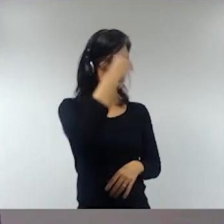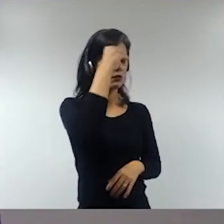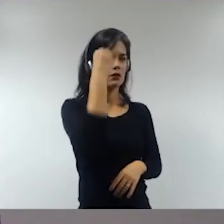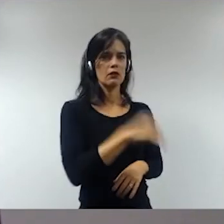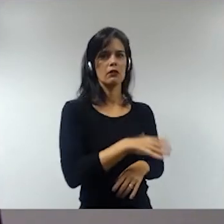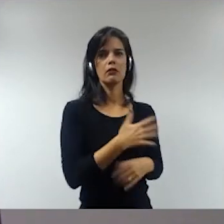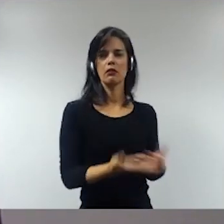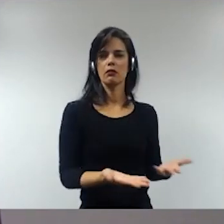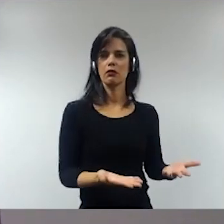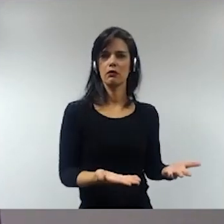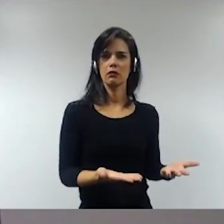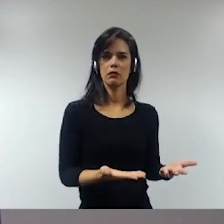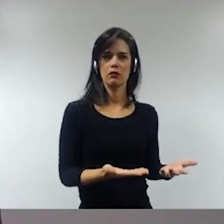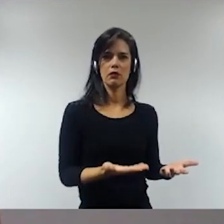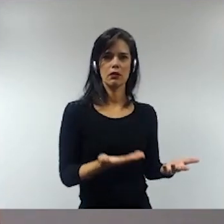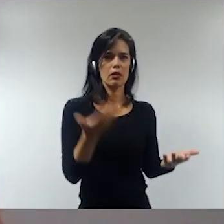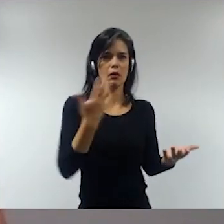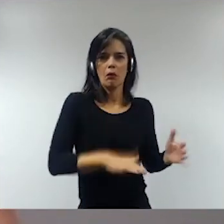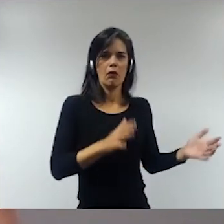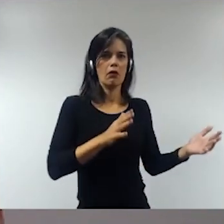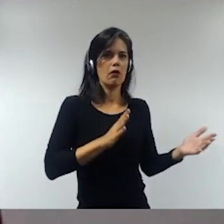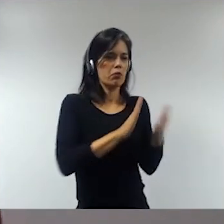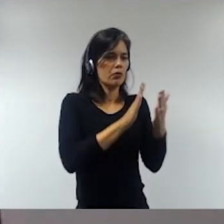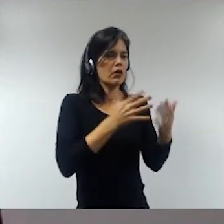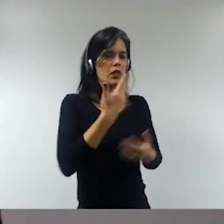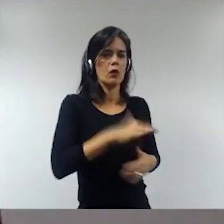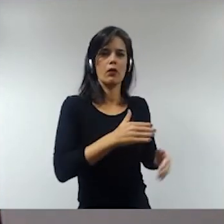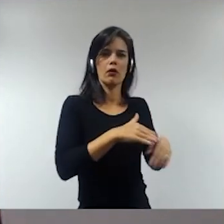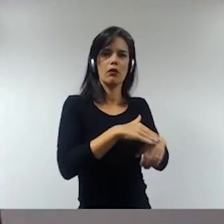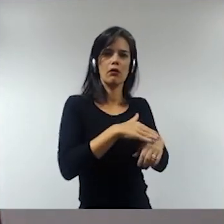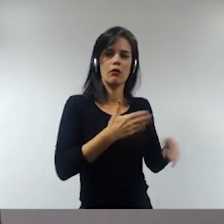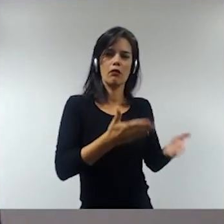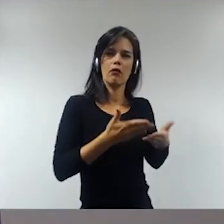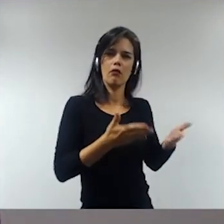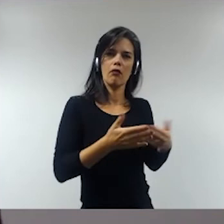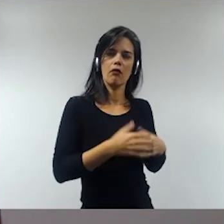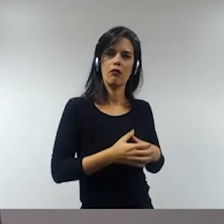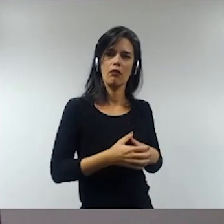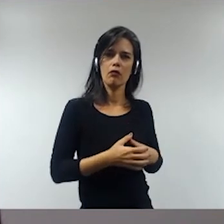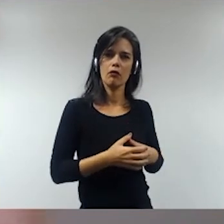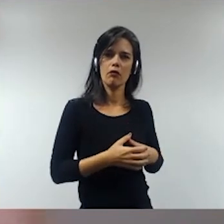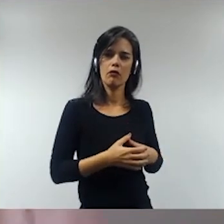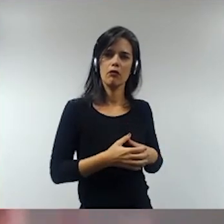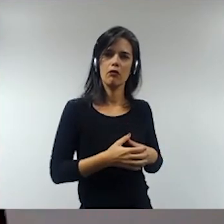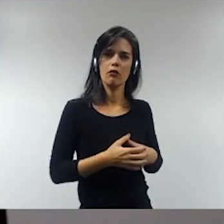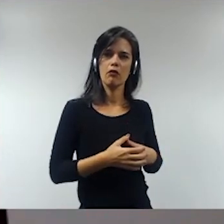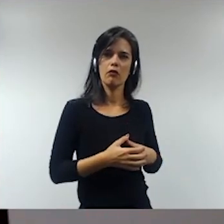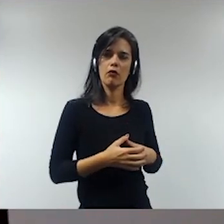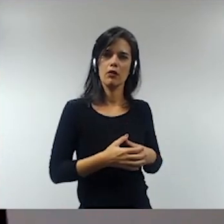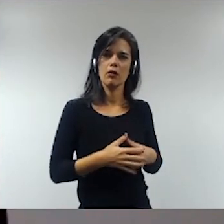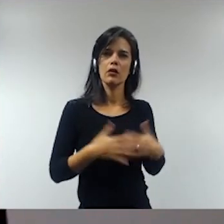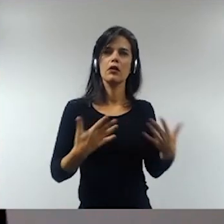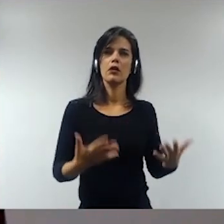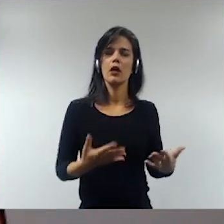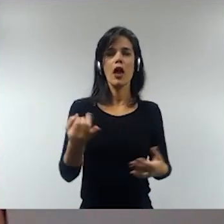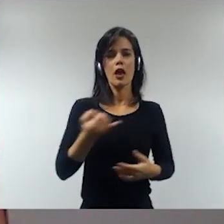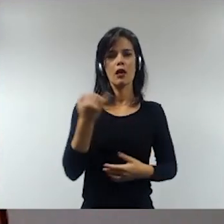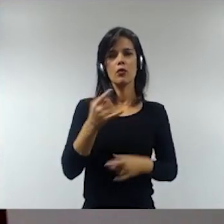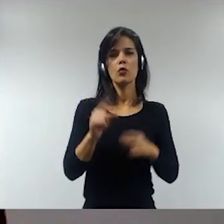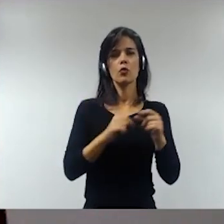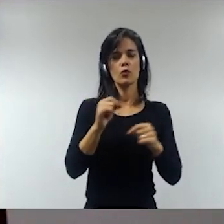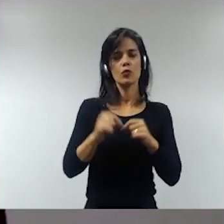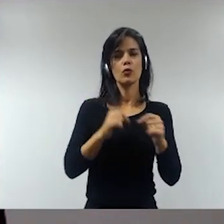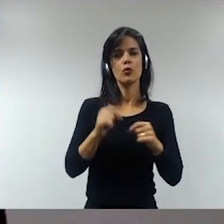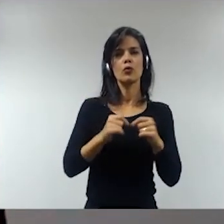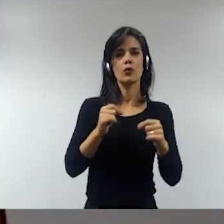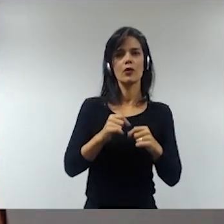porque o que eu vou falar aqui não vai resolver. Ele está ali cheio de boa vontade. Por quê? Porque ele quer que esses números cresçam. Mas